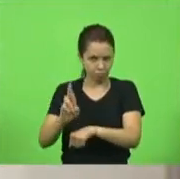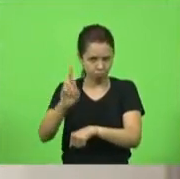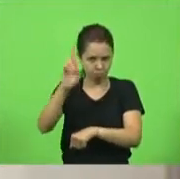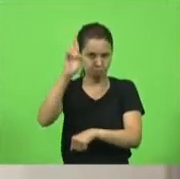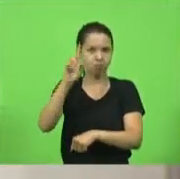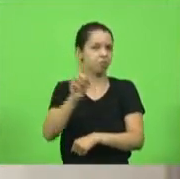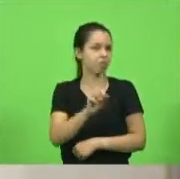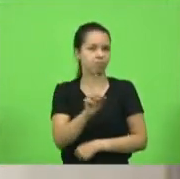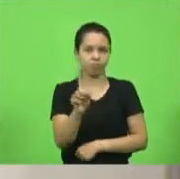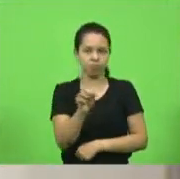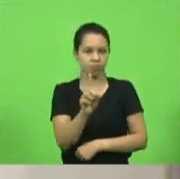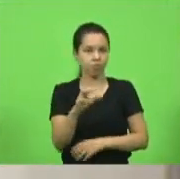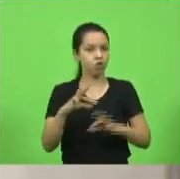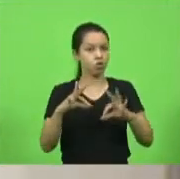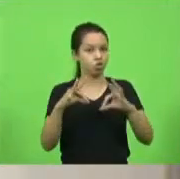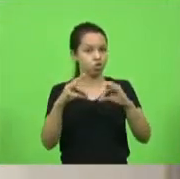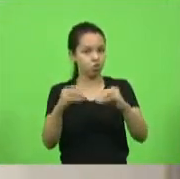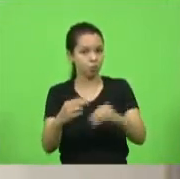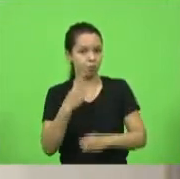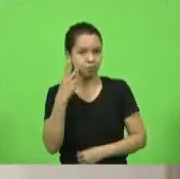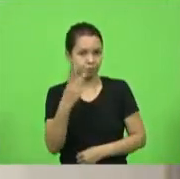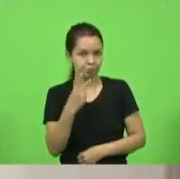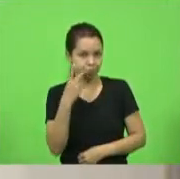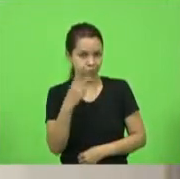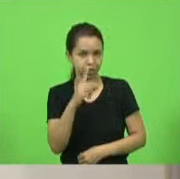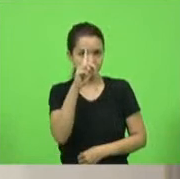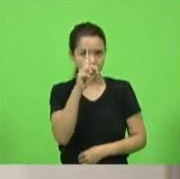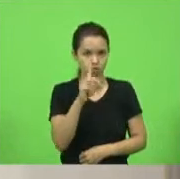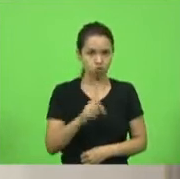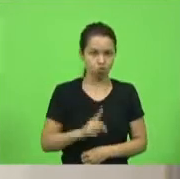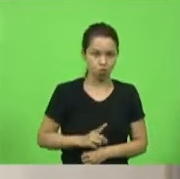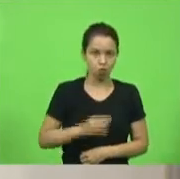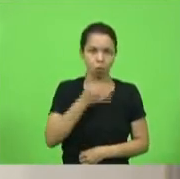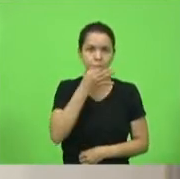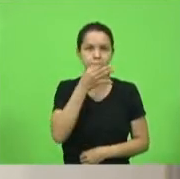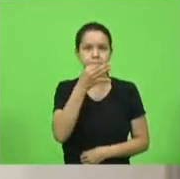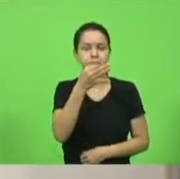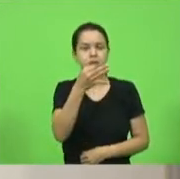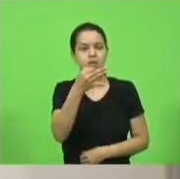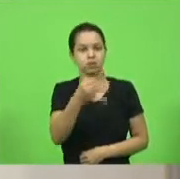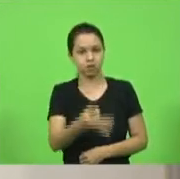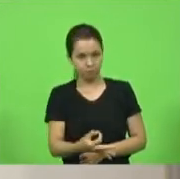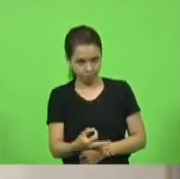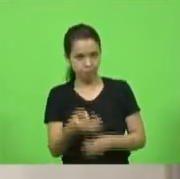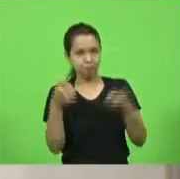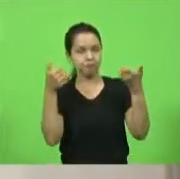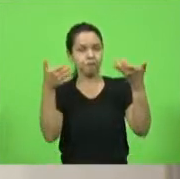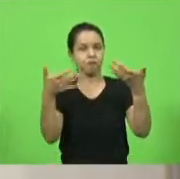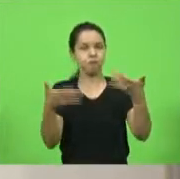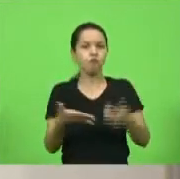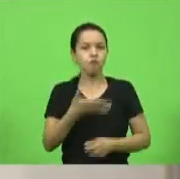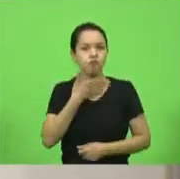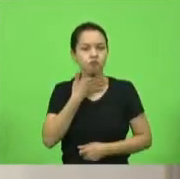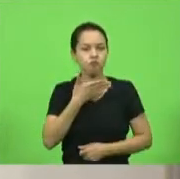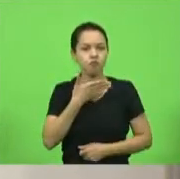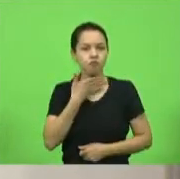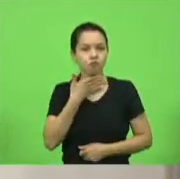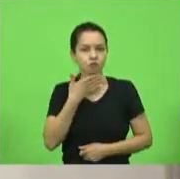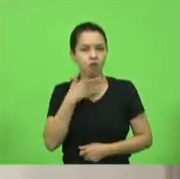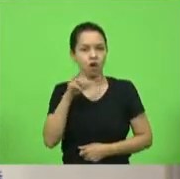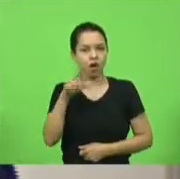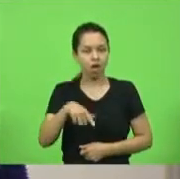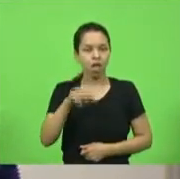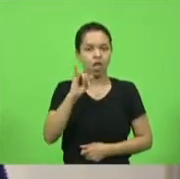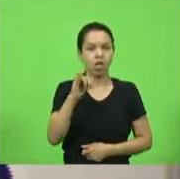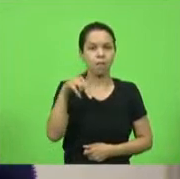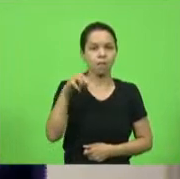parlamentares é dado direito à opinião, palavras e votos. É a chamada imunidade material.